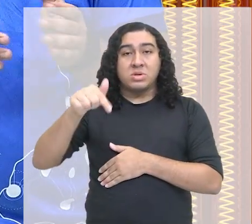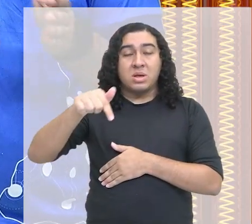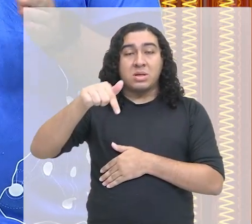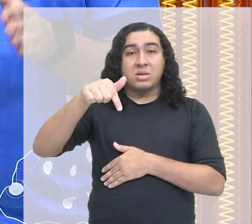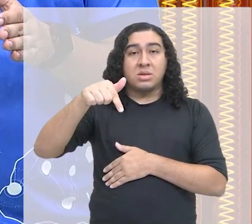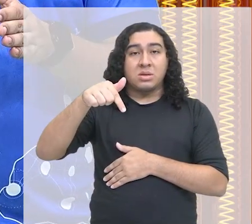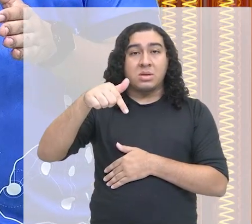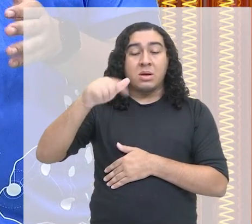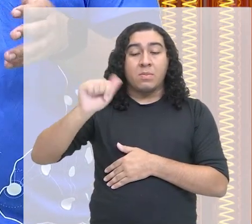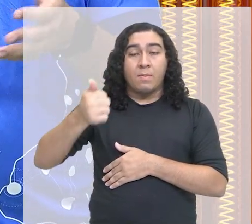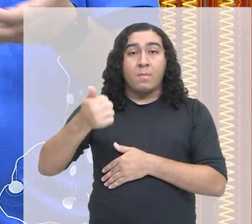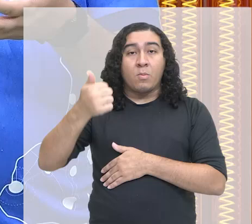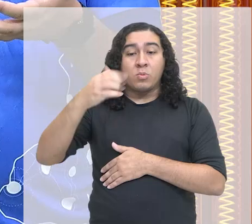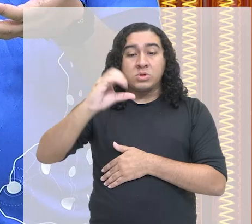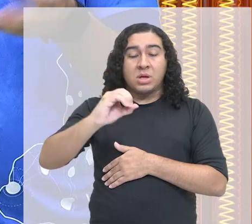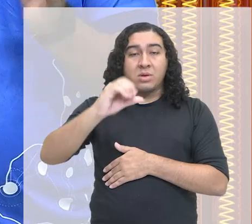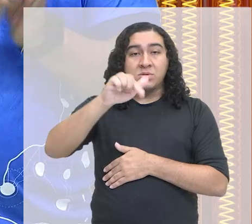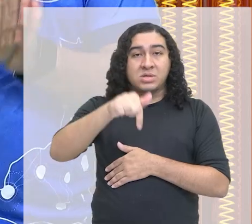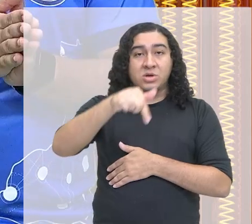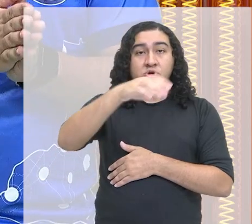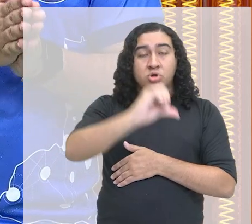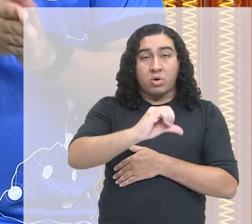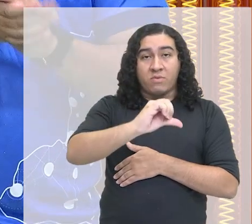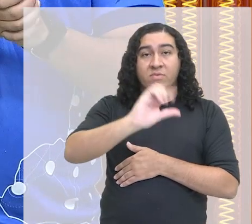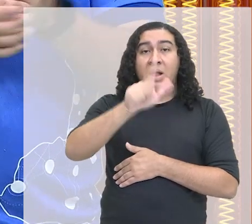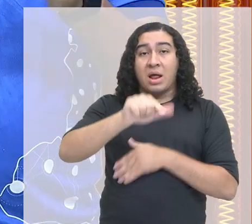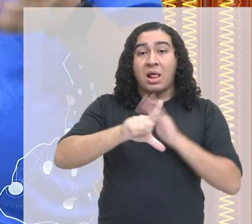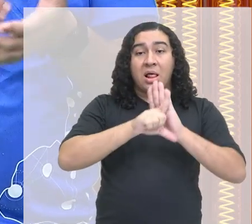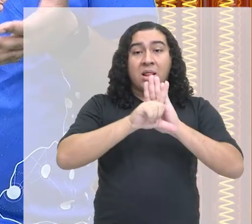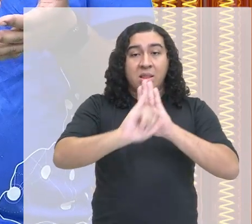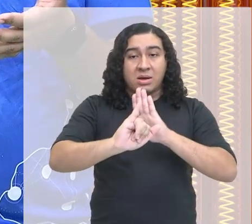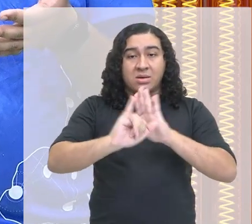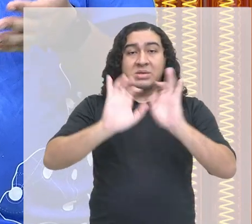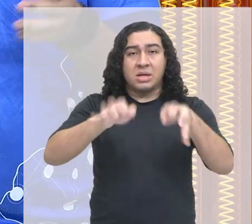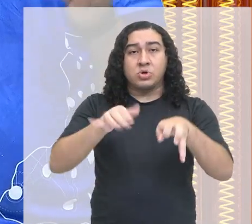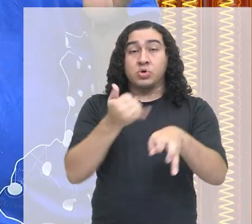1079 de 1950, né? E que foi, na verdade, Lei